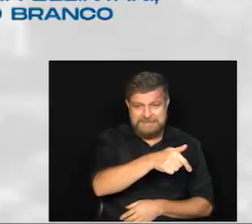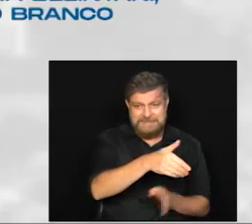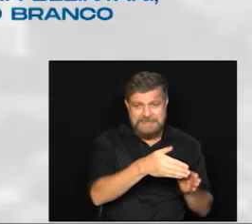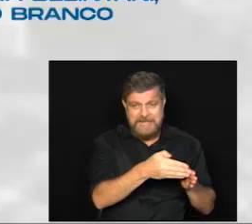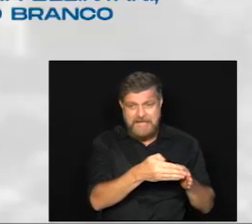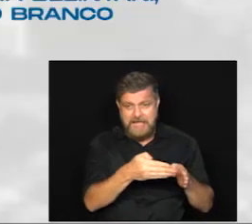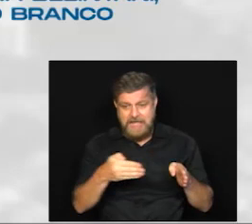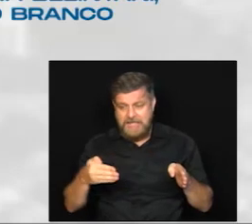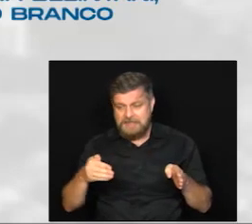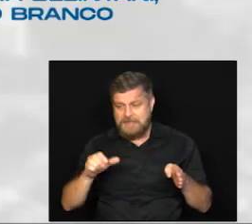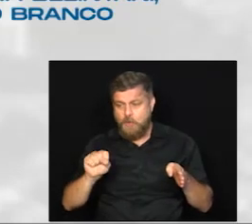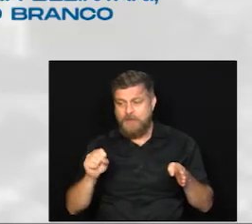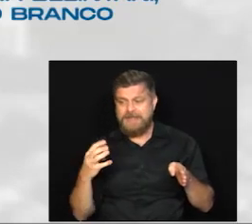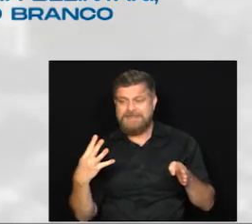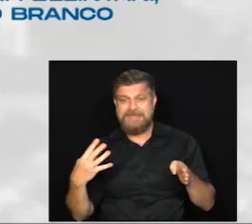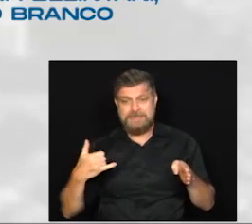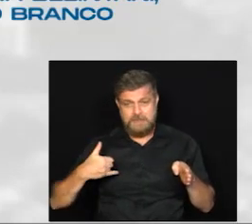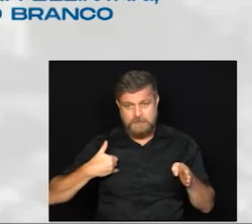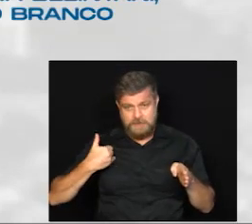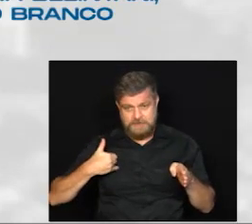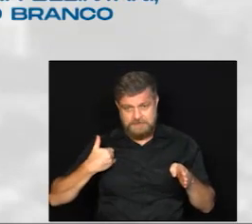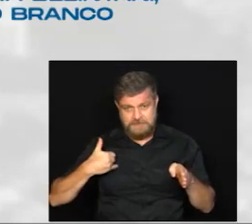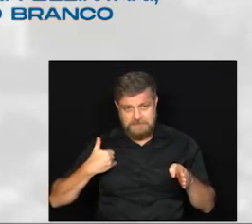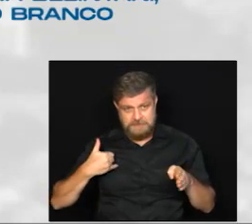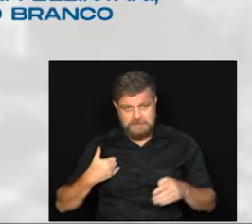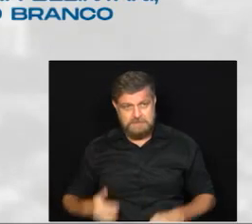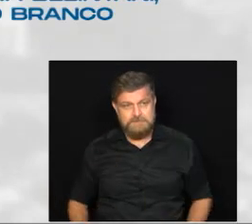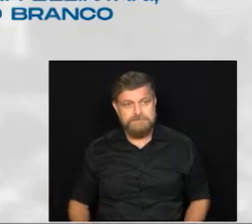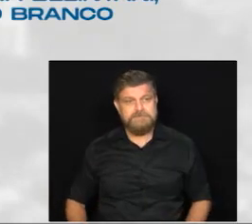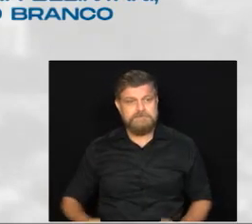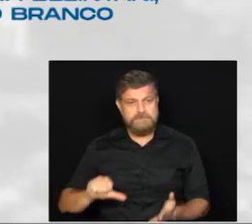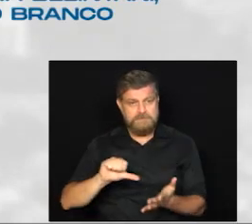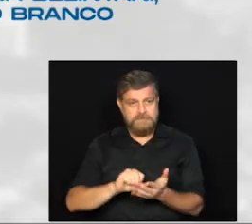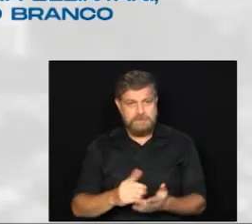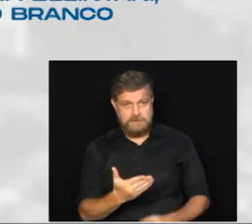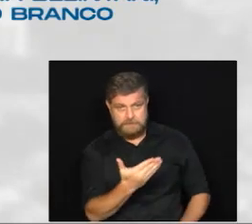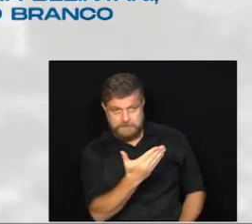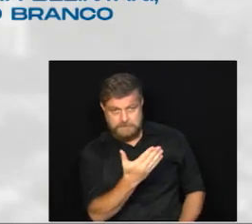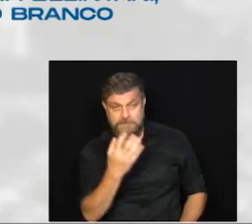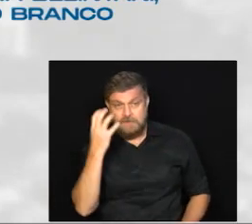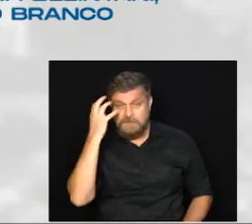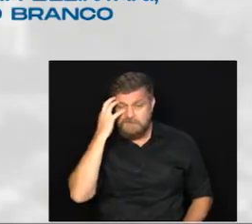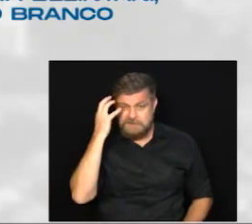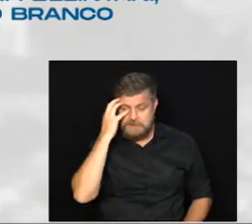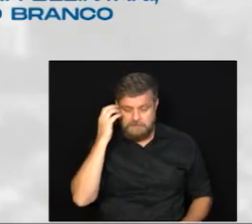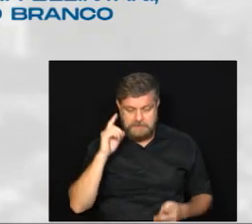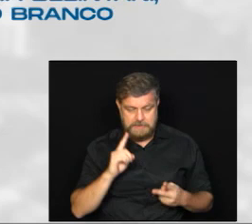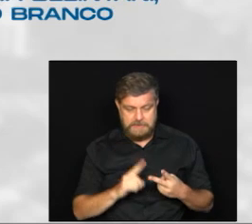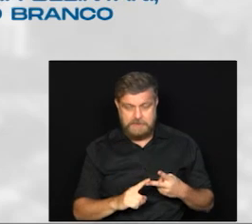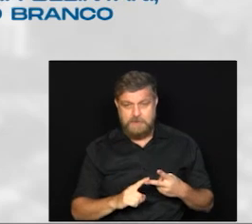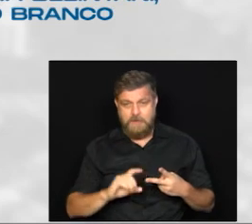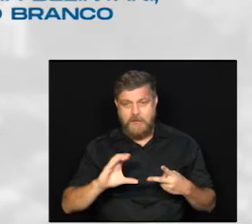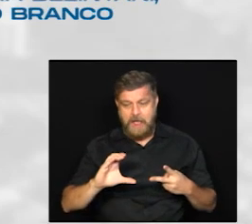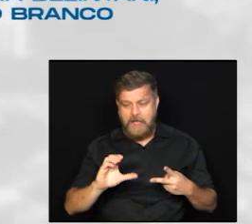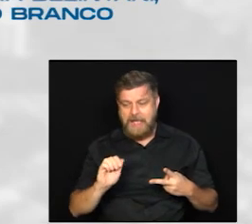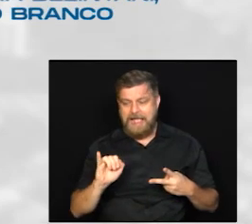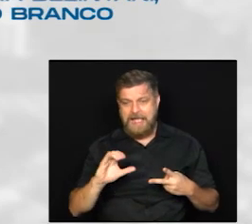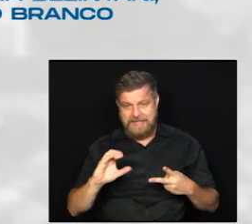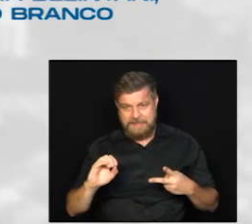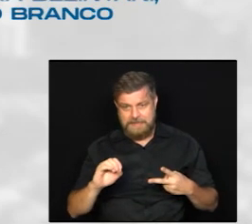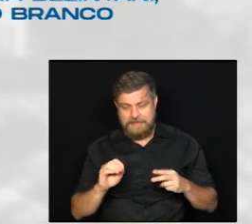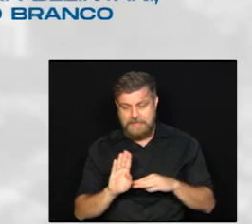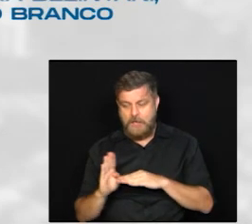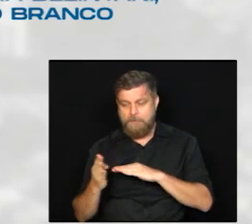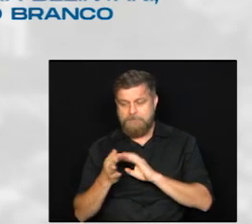a 84 anos. Olha, o Centro de Vivência do Idoso no Taquaral, a MF Caique Zeferino Vaz na Vila